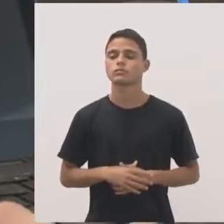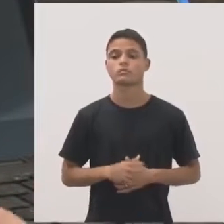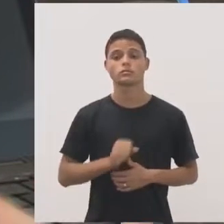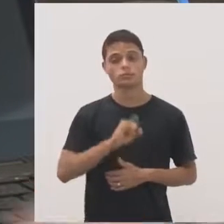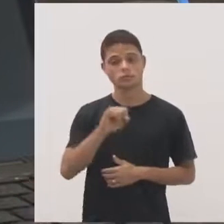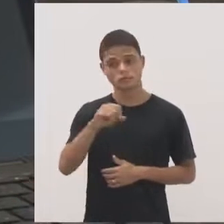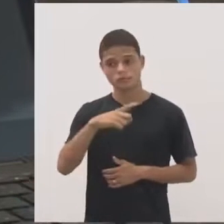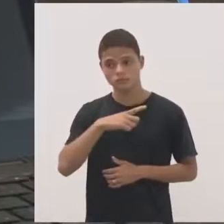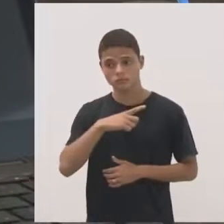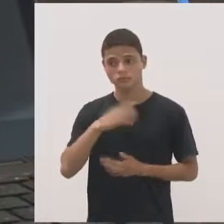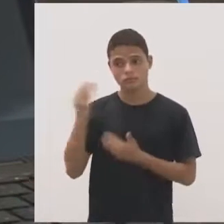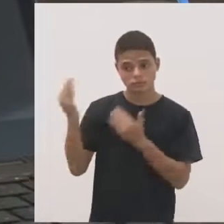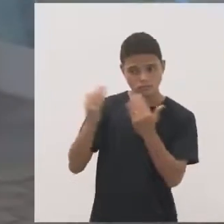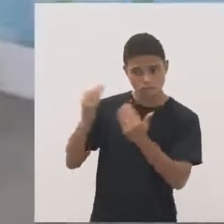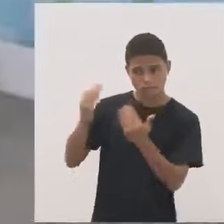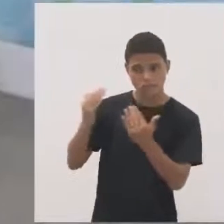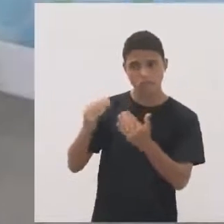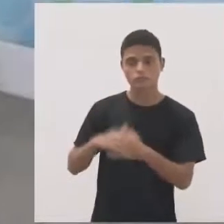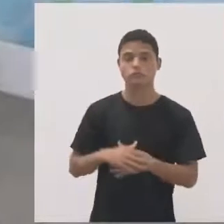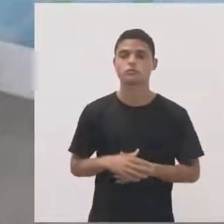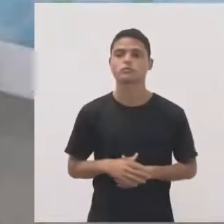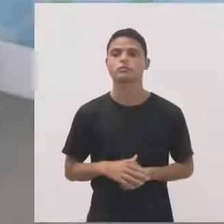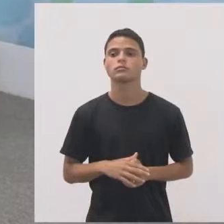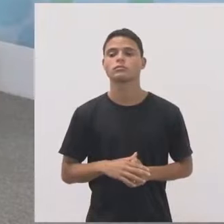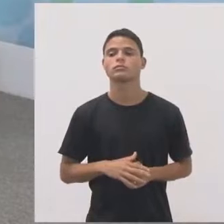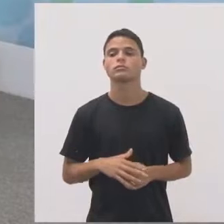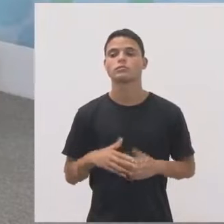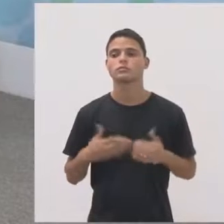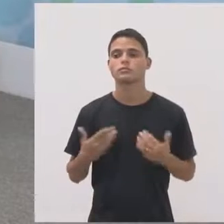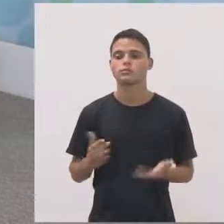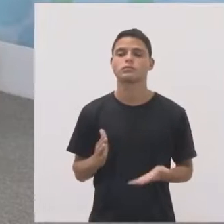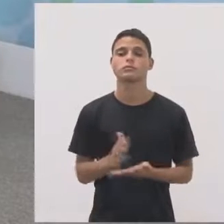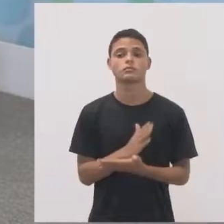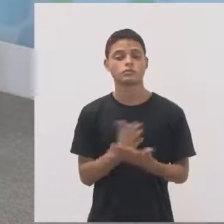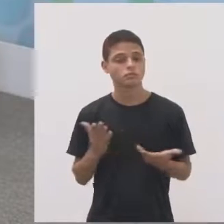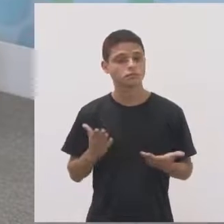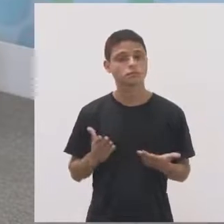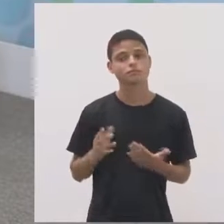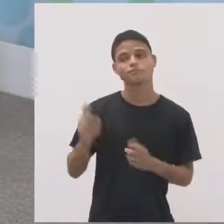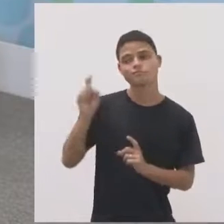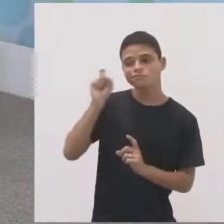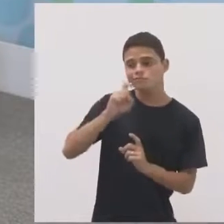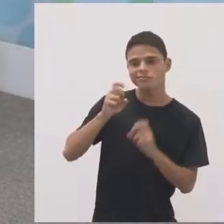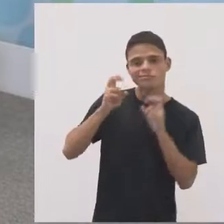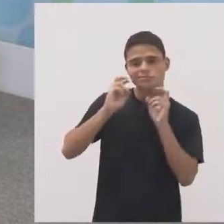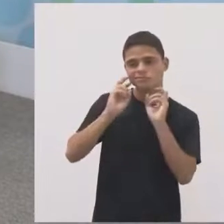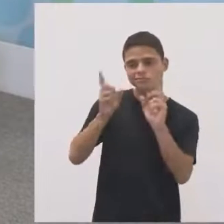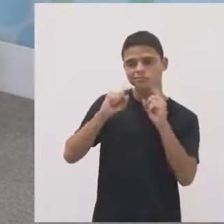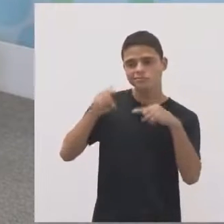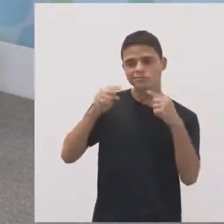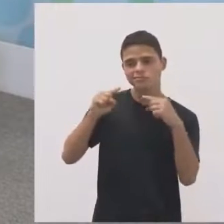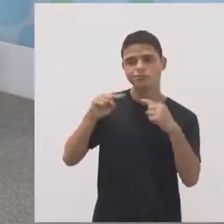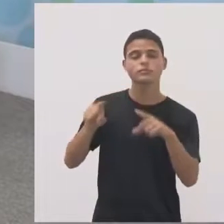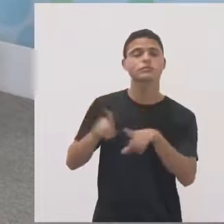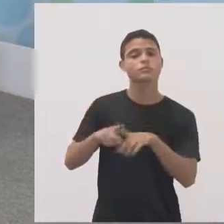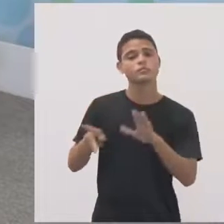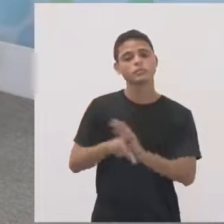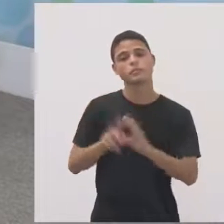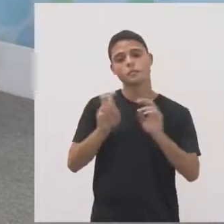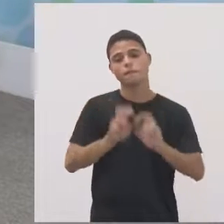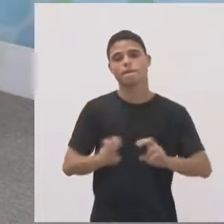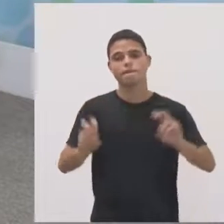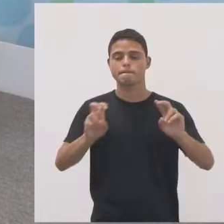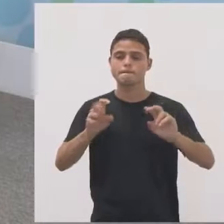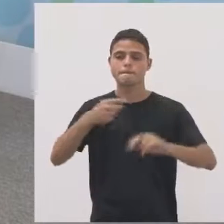dúvida específica e se vocês tiverem alguma solicitação, reclamação ou afins dos computadores especificamente,